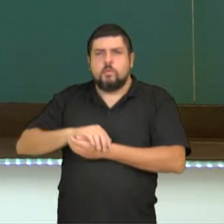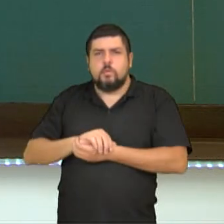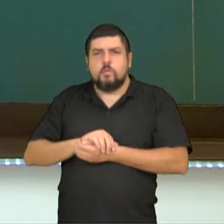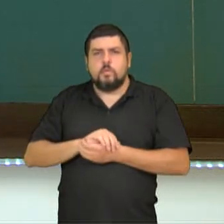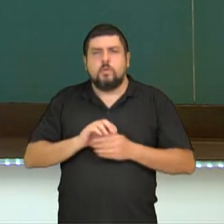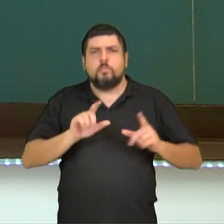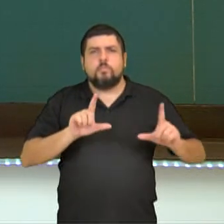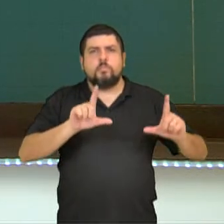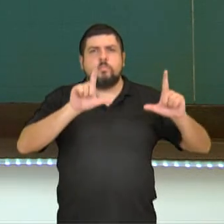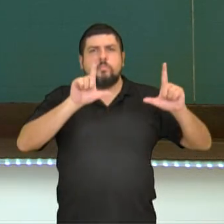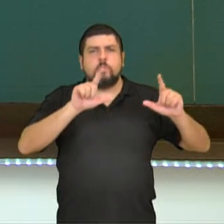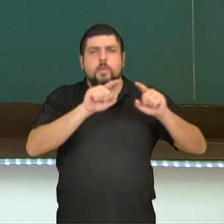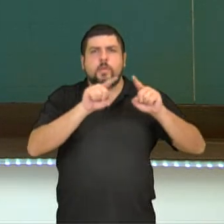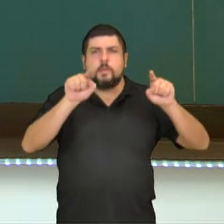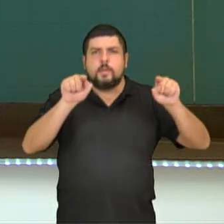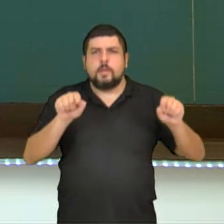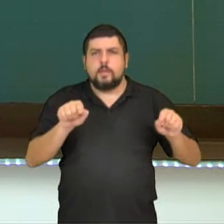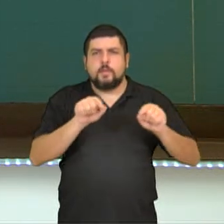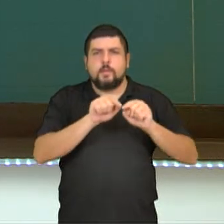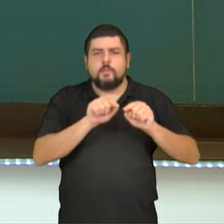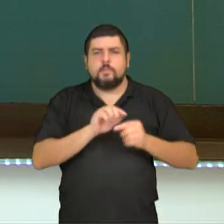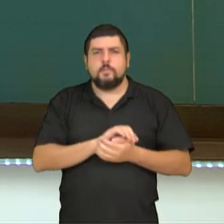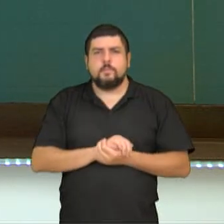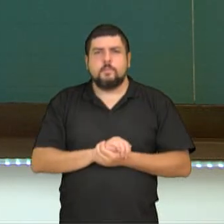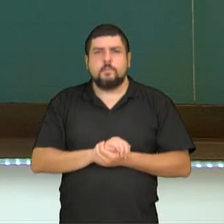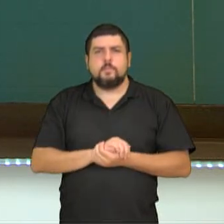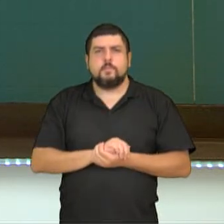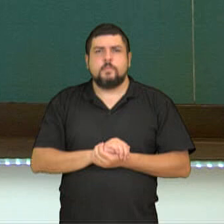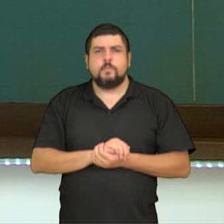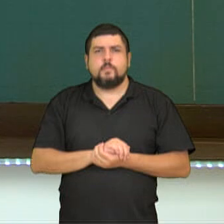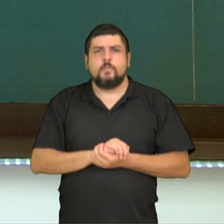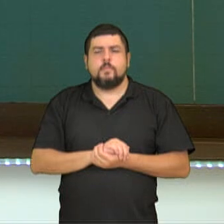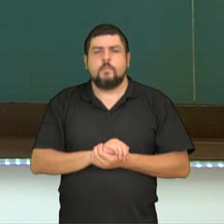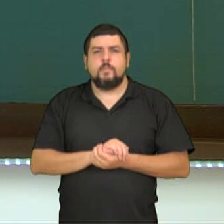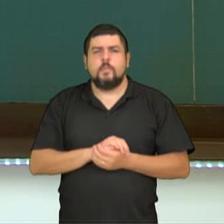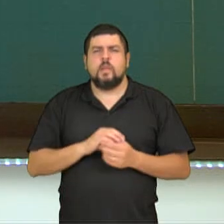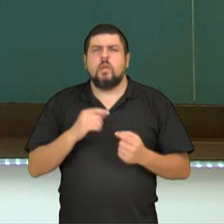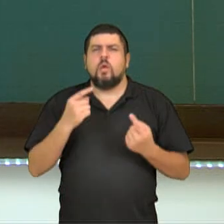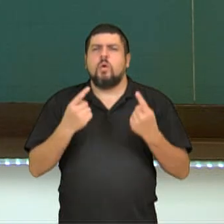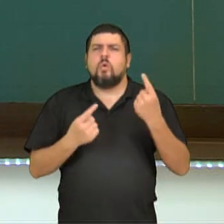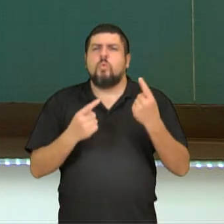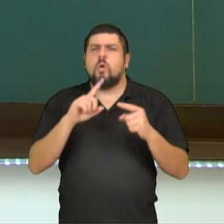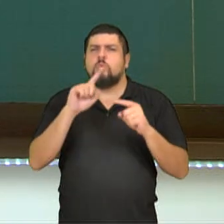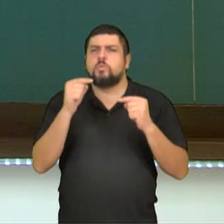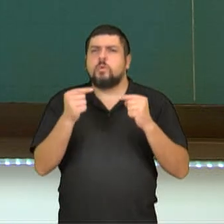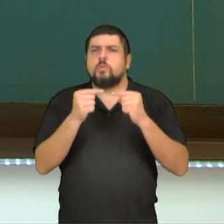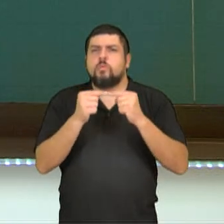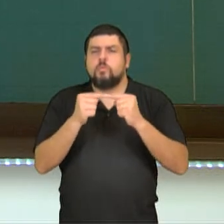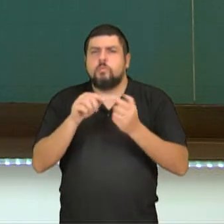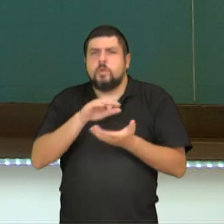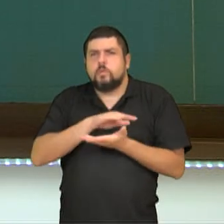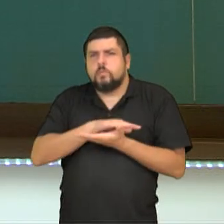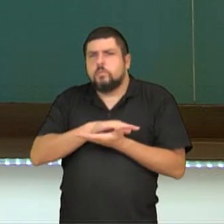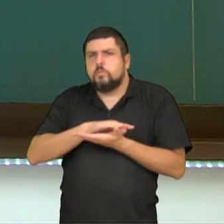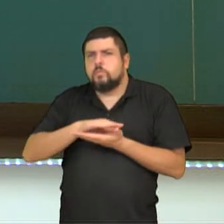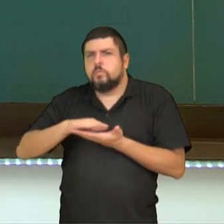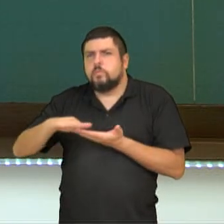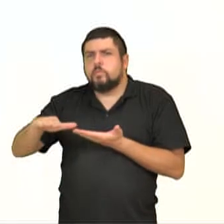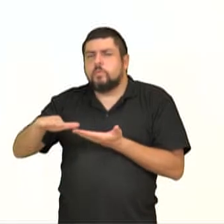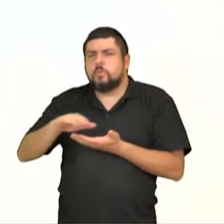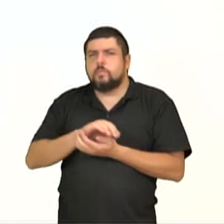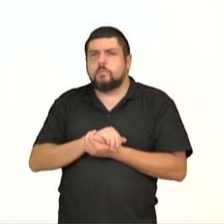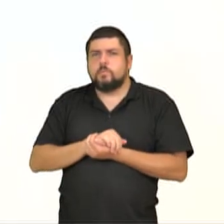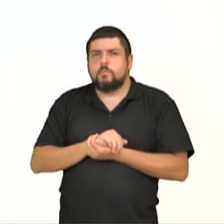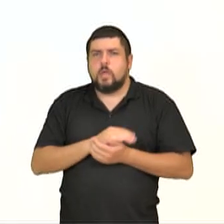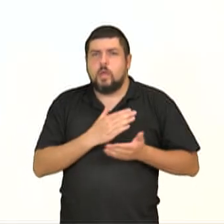desses aqui me trazem a ideia de plano, né? Ou seja, de figura plana, de objetos que podem ser considerados planos? Eu tenho